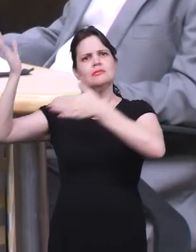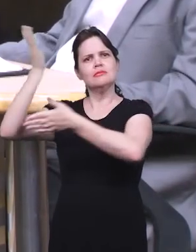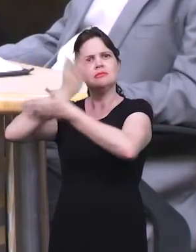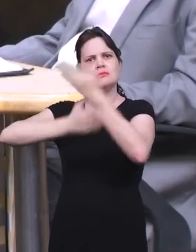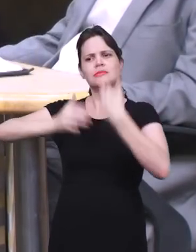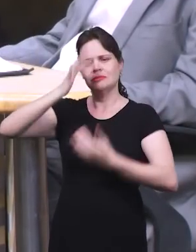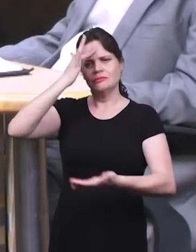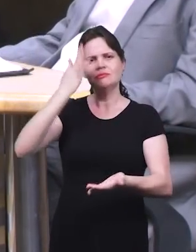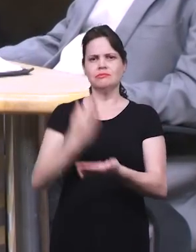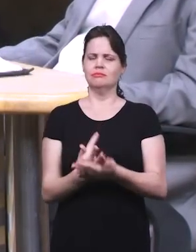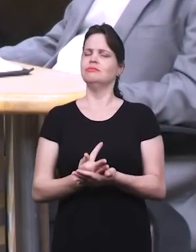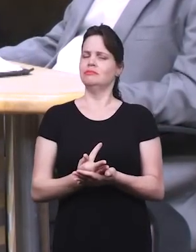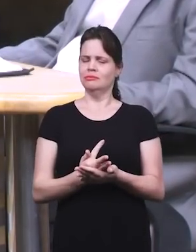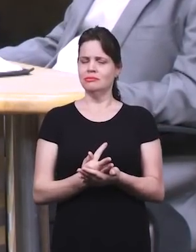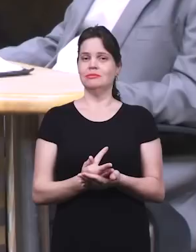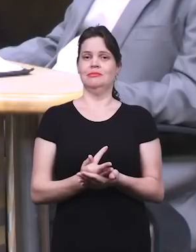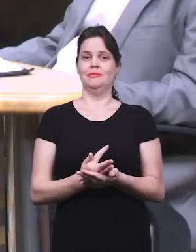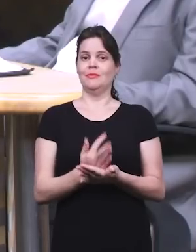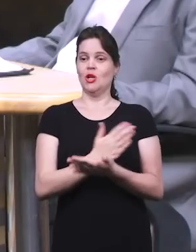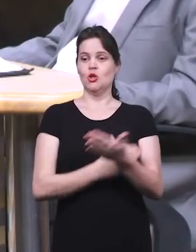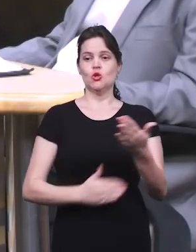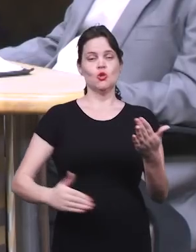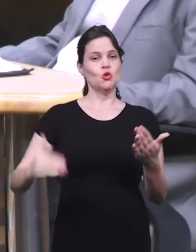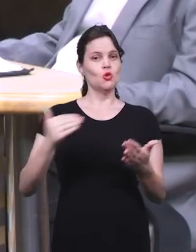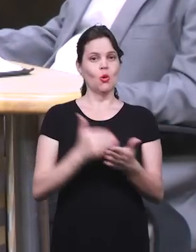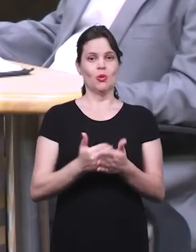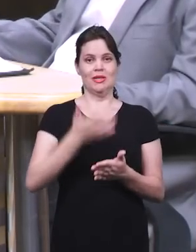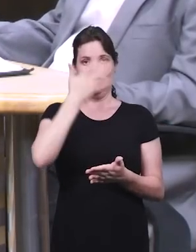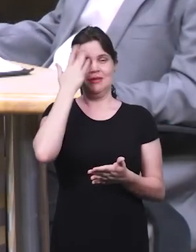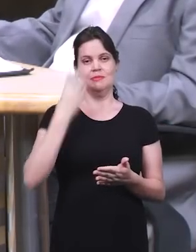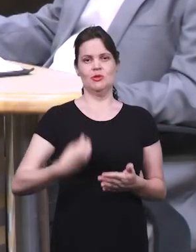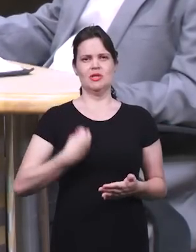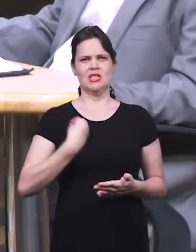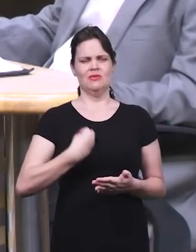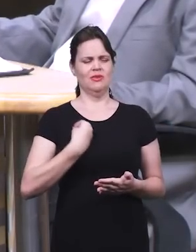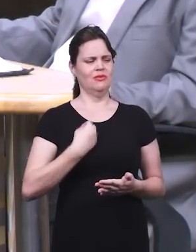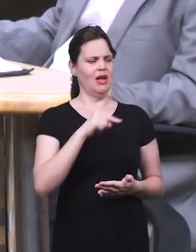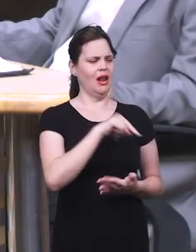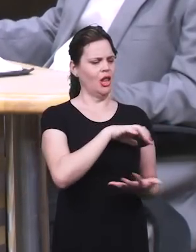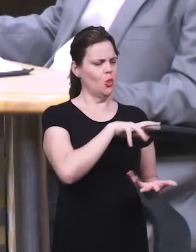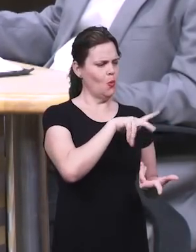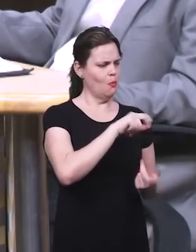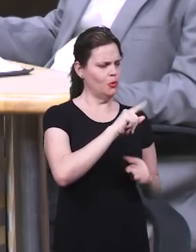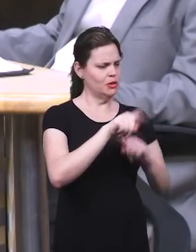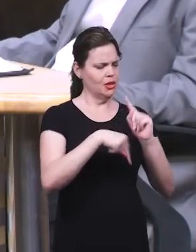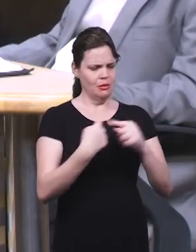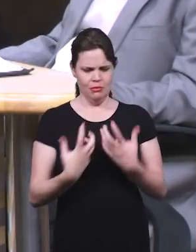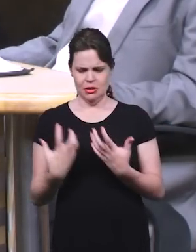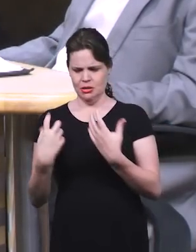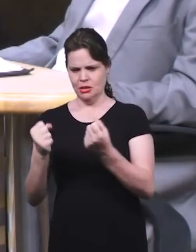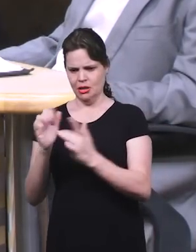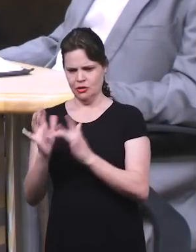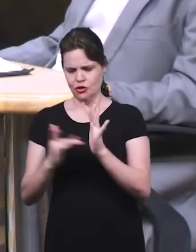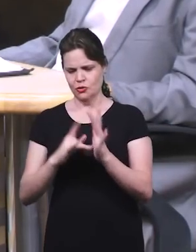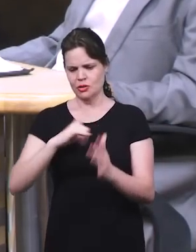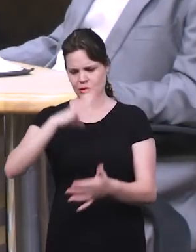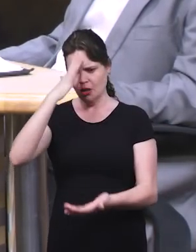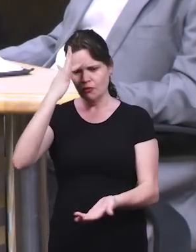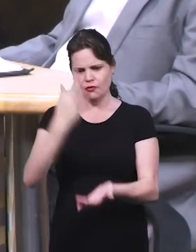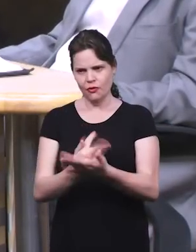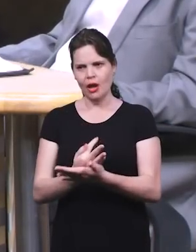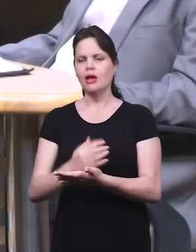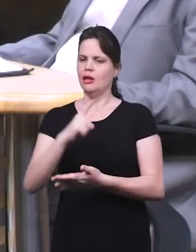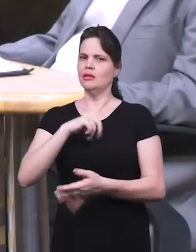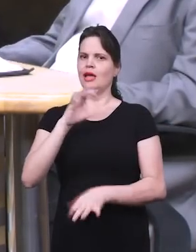e fala de nós, dos ímpios, daqueles que viviam no mundo, que se converte ao Senhor